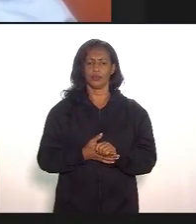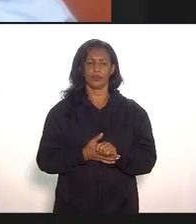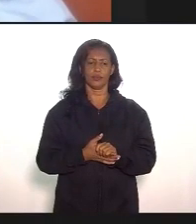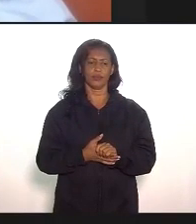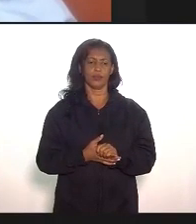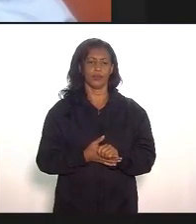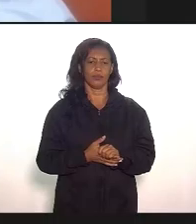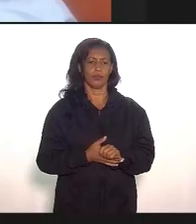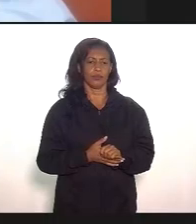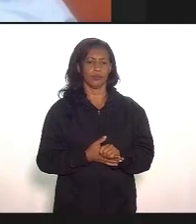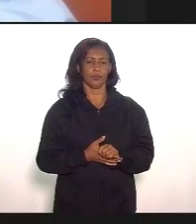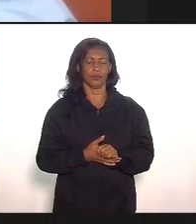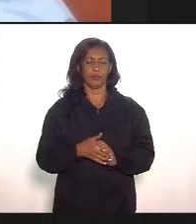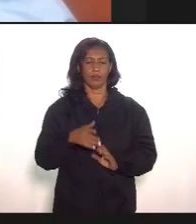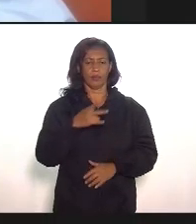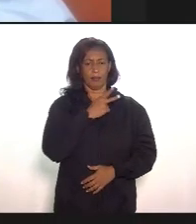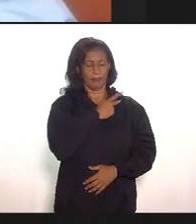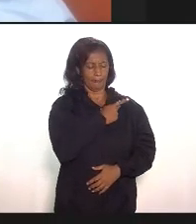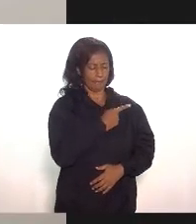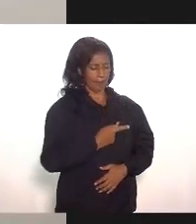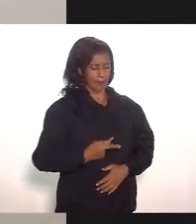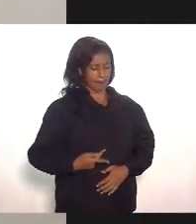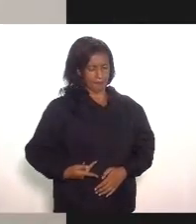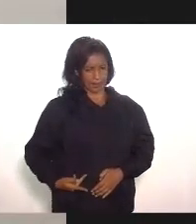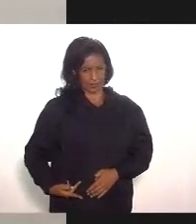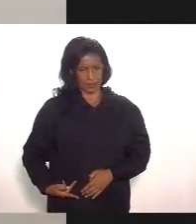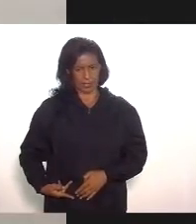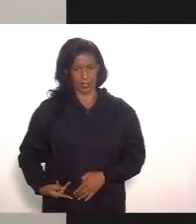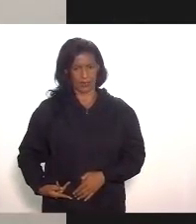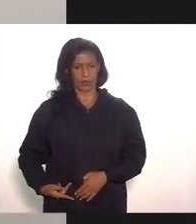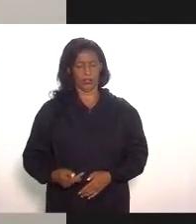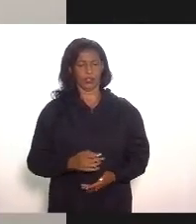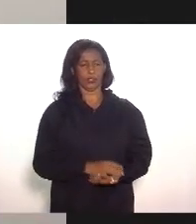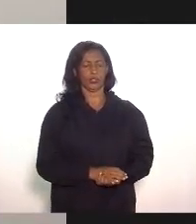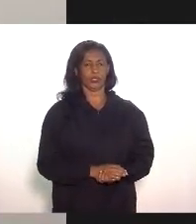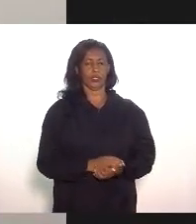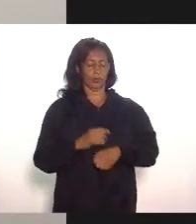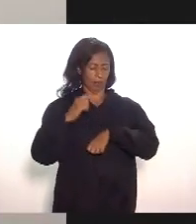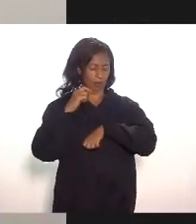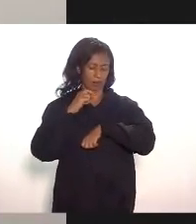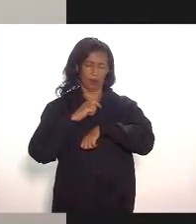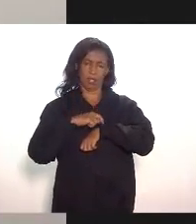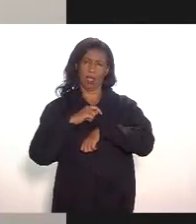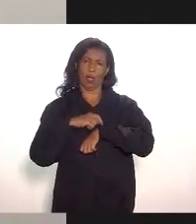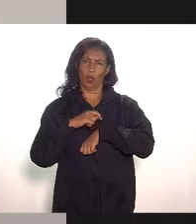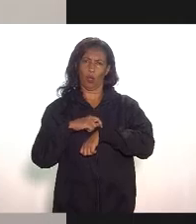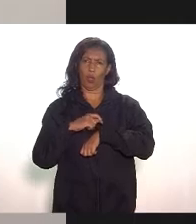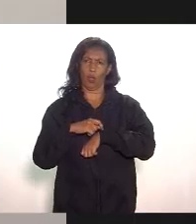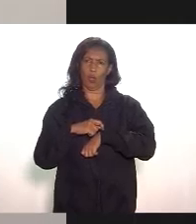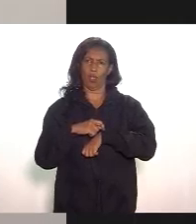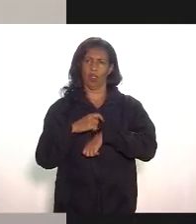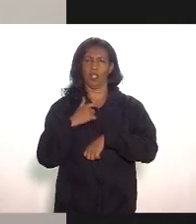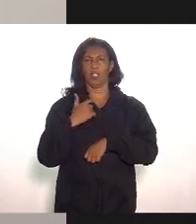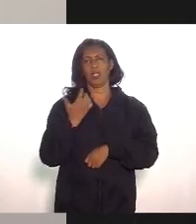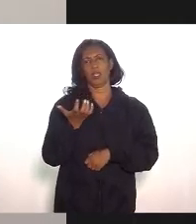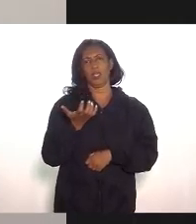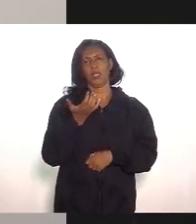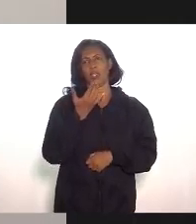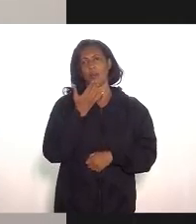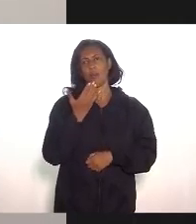Jordão. Presidente, em função aqui do adiantado da hora, eu prefiro deixar minha fala para